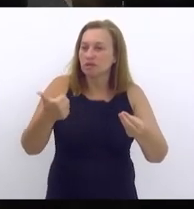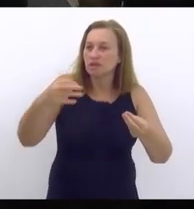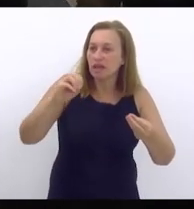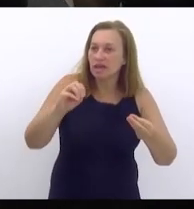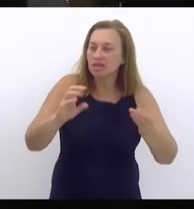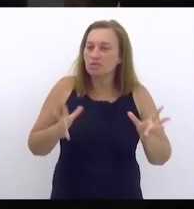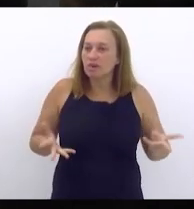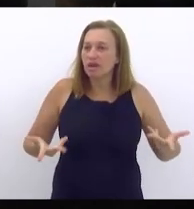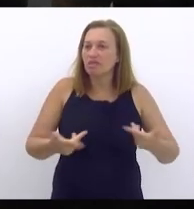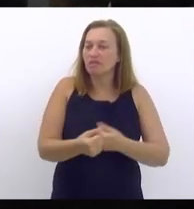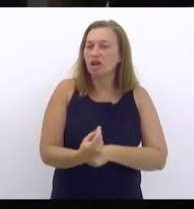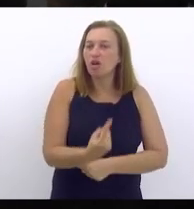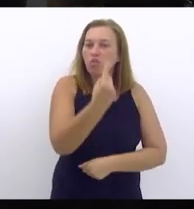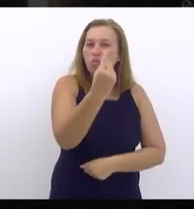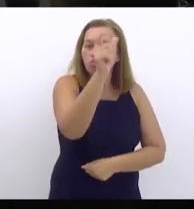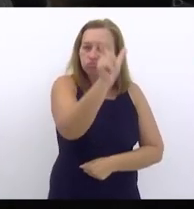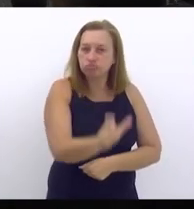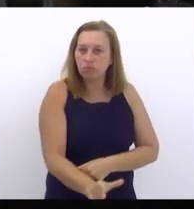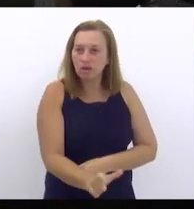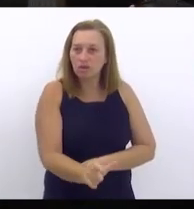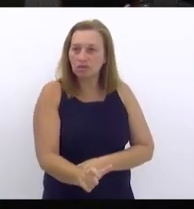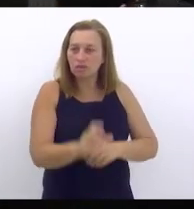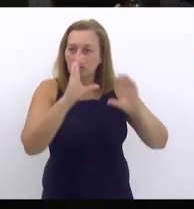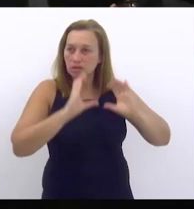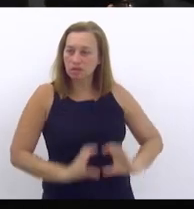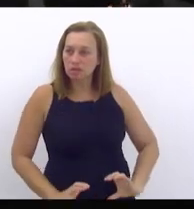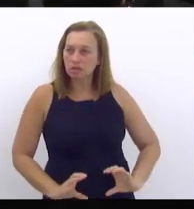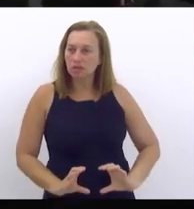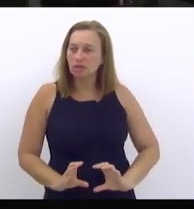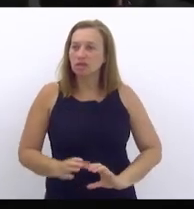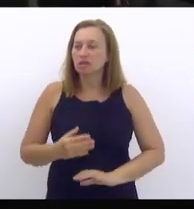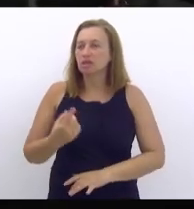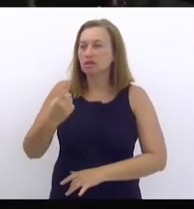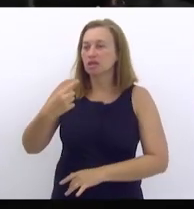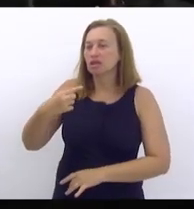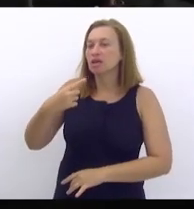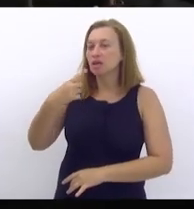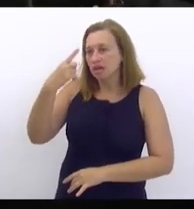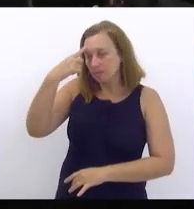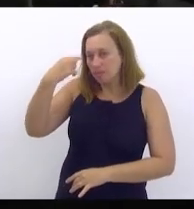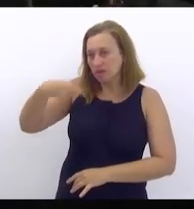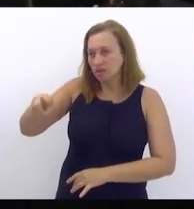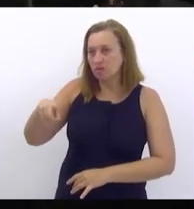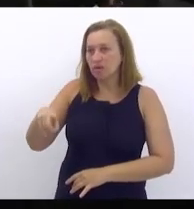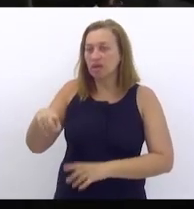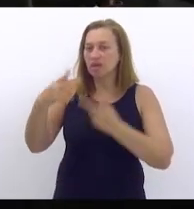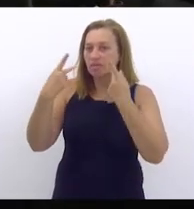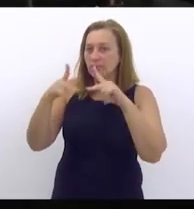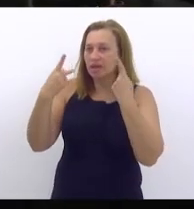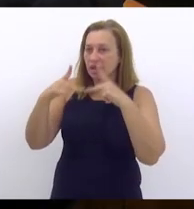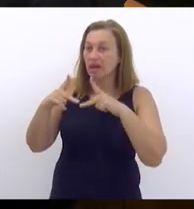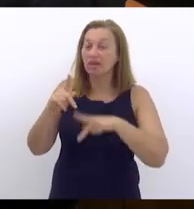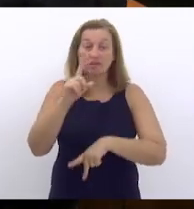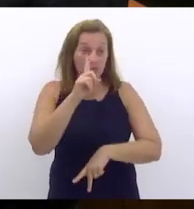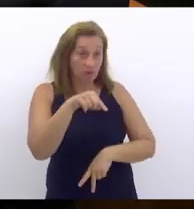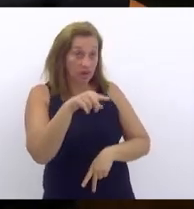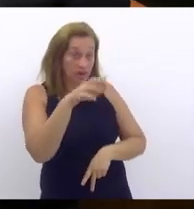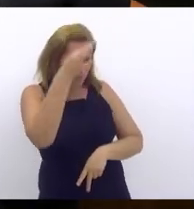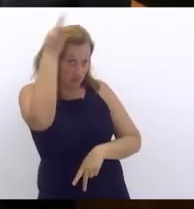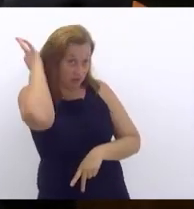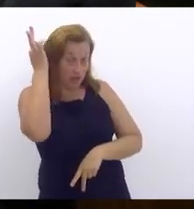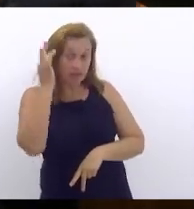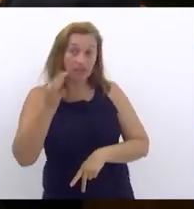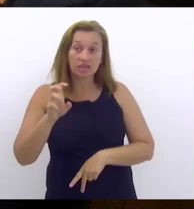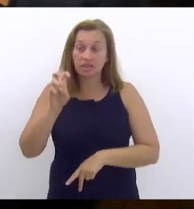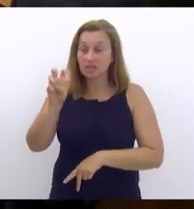cidadão e mandou ele granjear, multiplicar. Não é isso, Fred? Deu